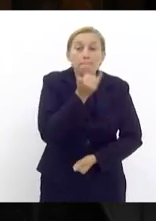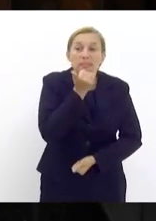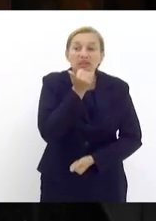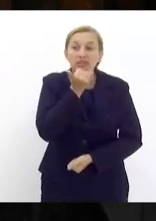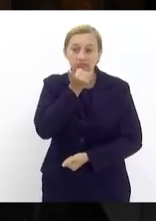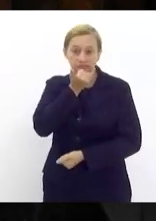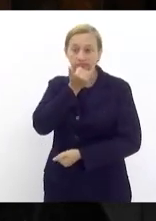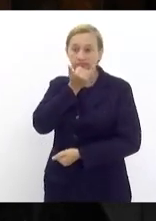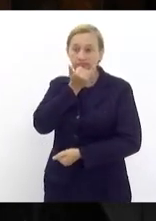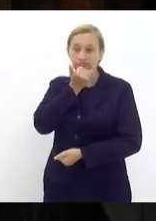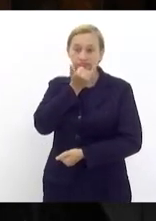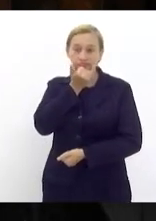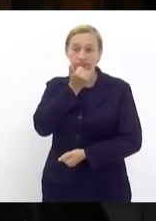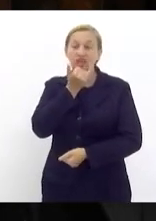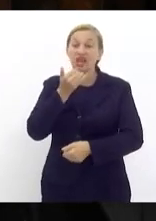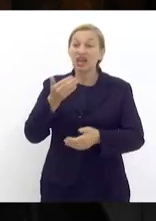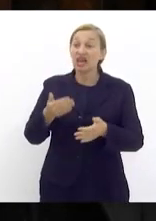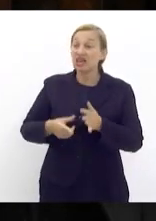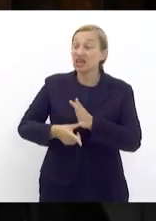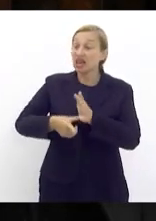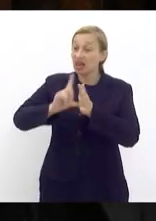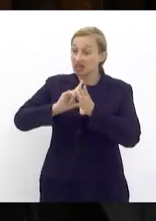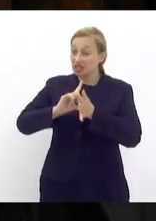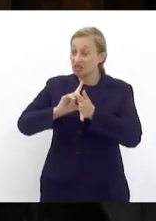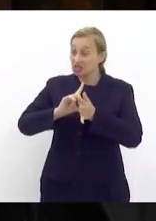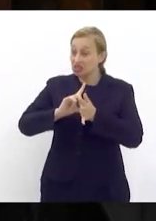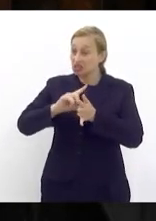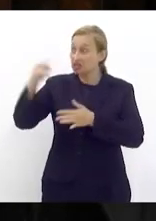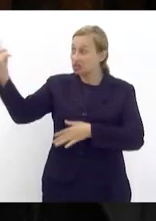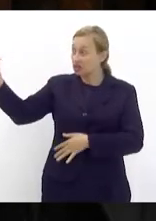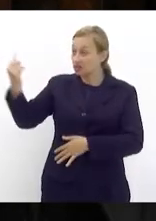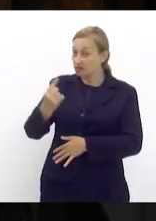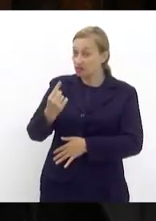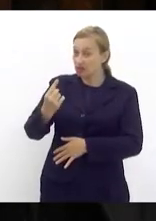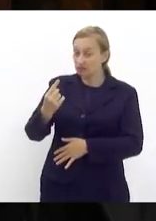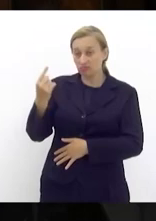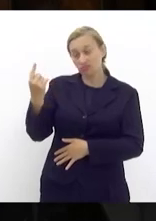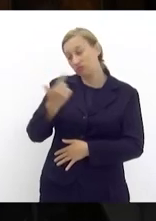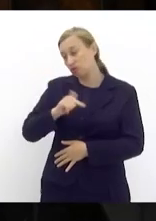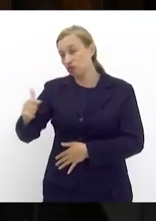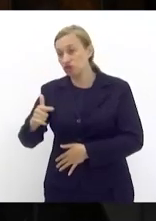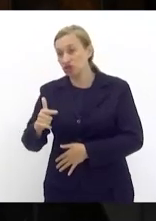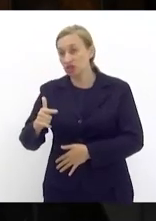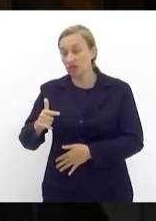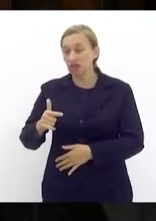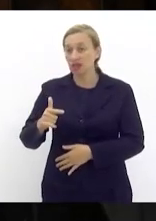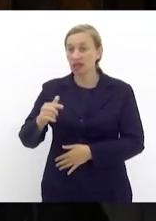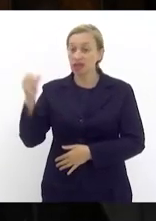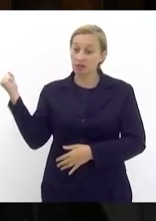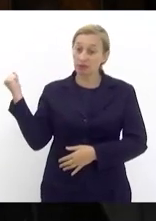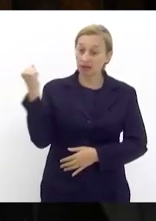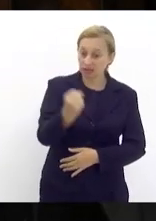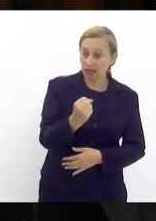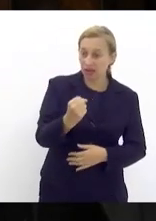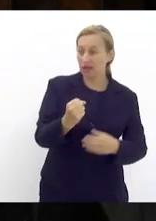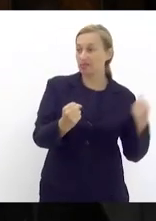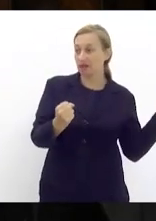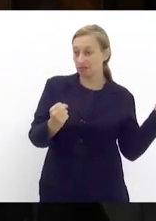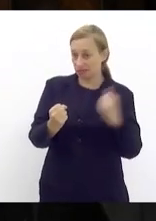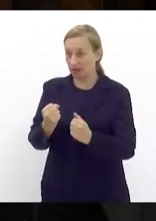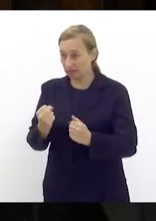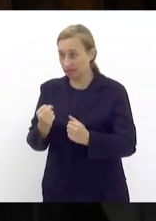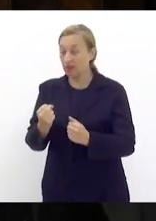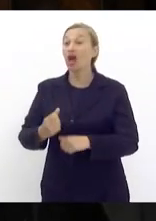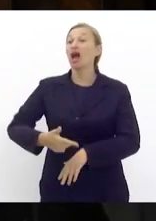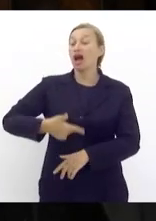até a vinda dele não existia. Era o olho por olho, dente por dente. E a